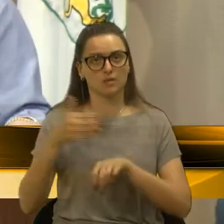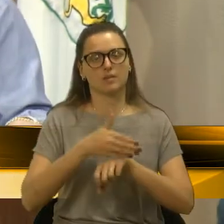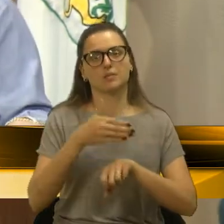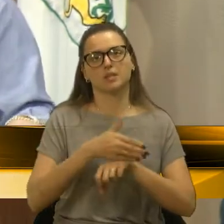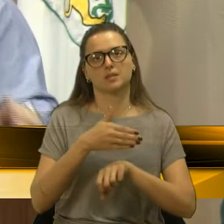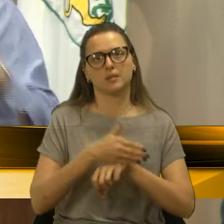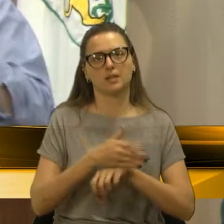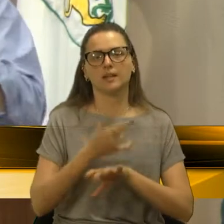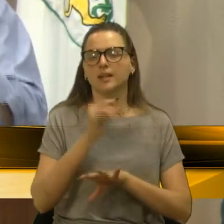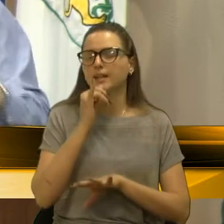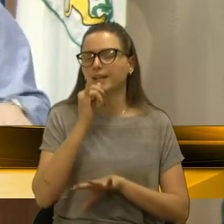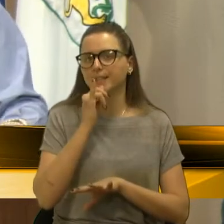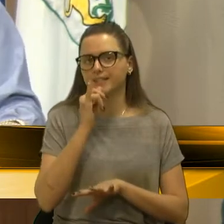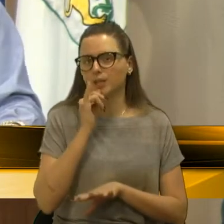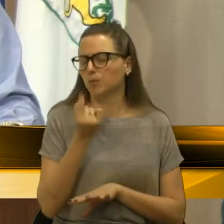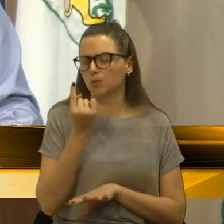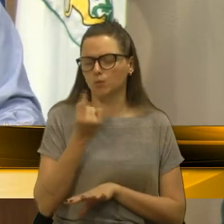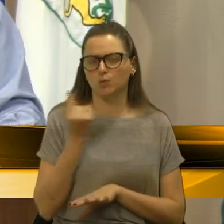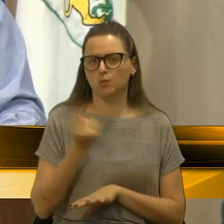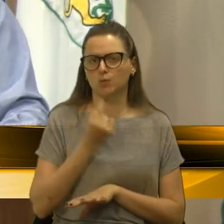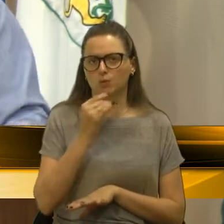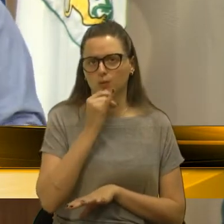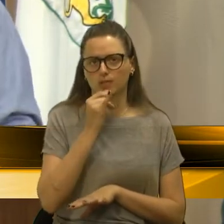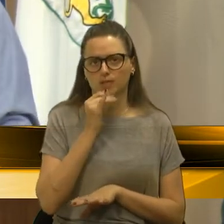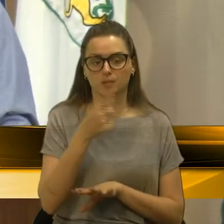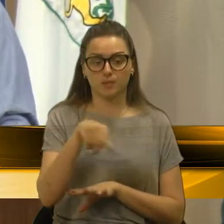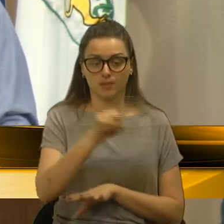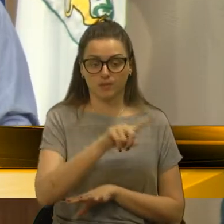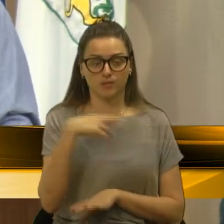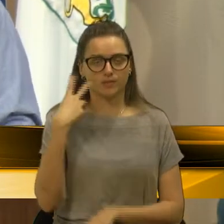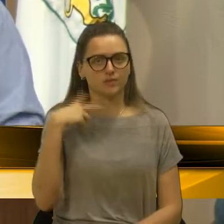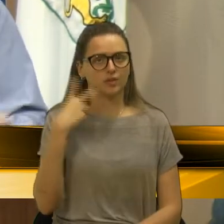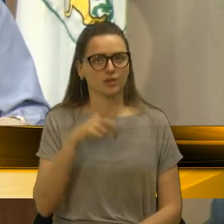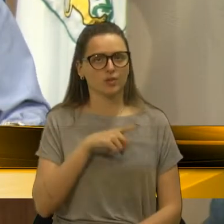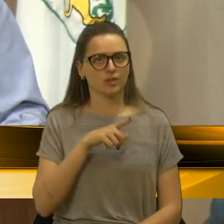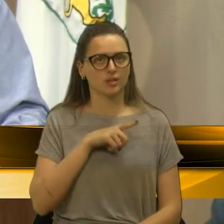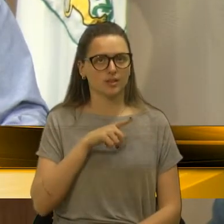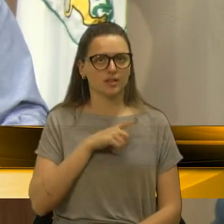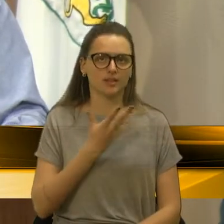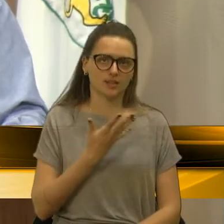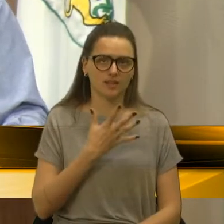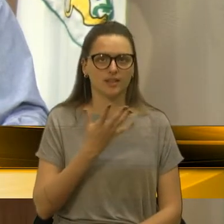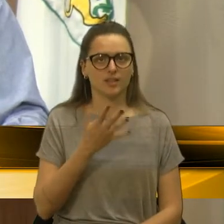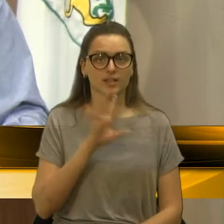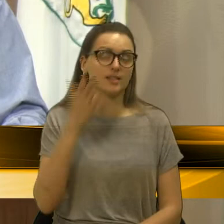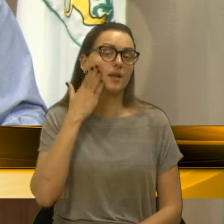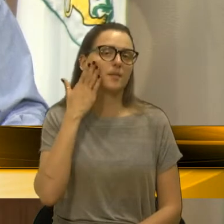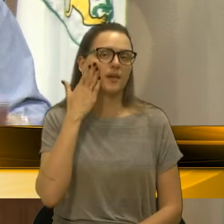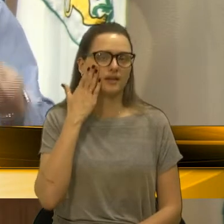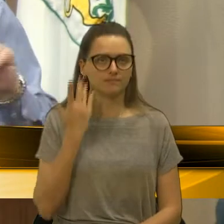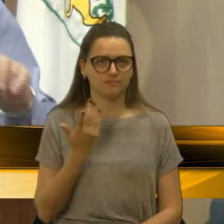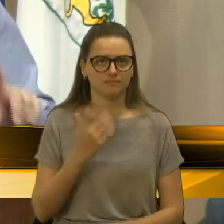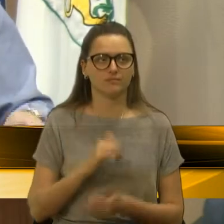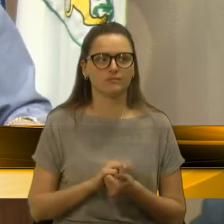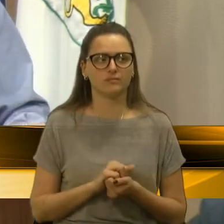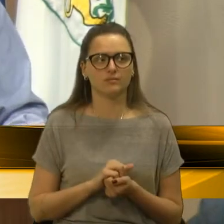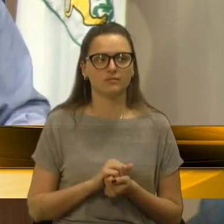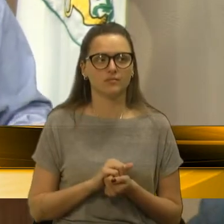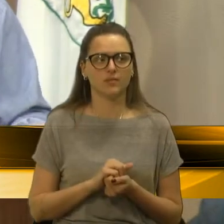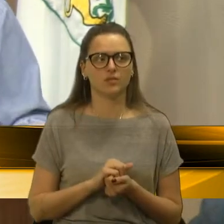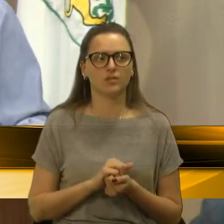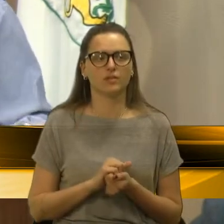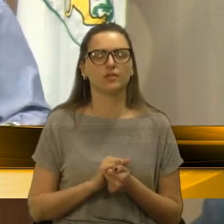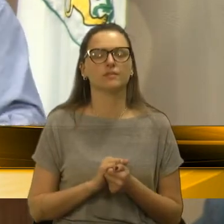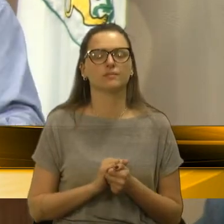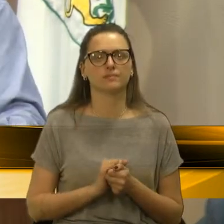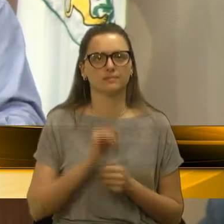vou pegar um exemplo só para que os colegas vereadores tenham isso bem claro. A questão da restrição de altura